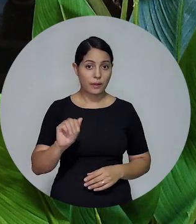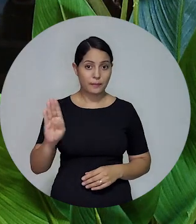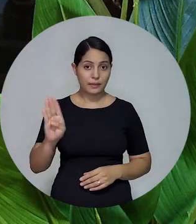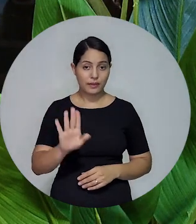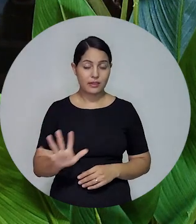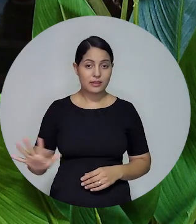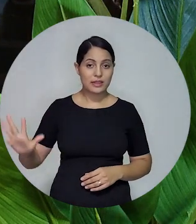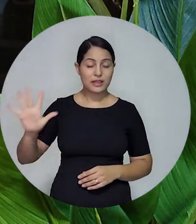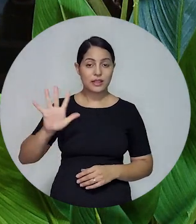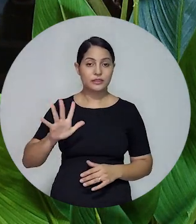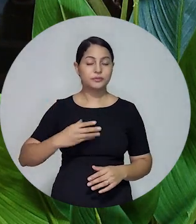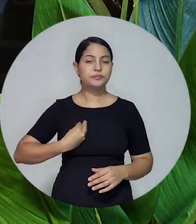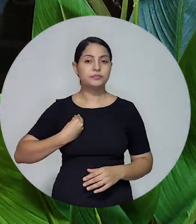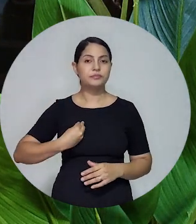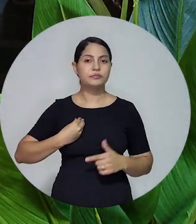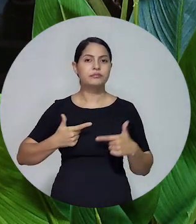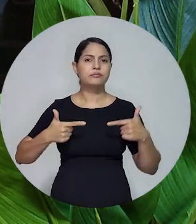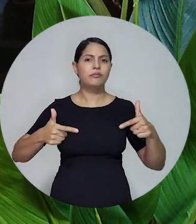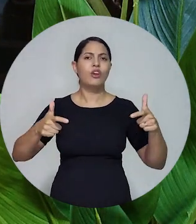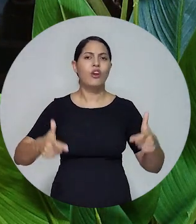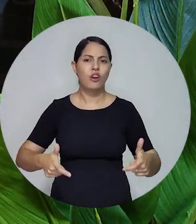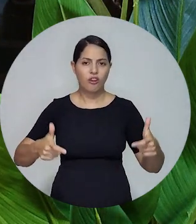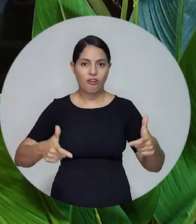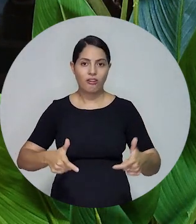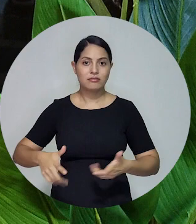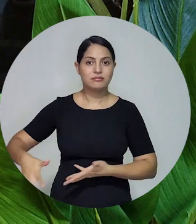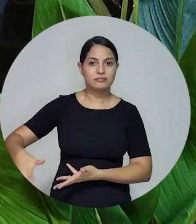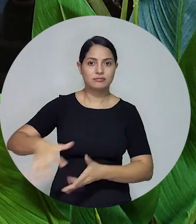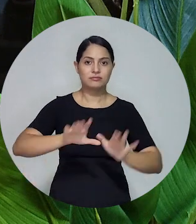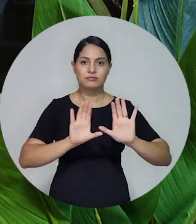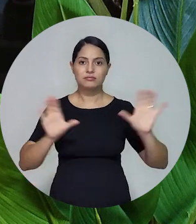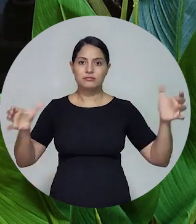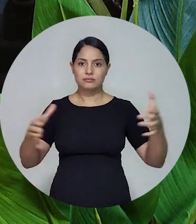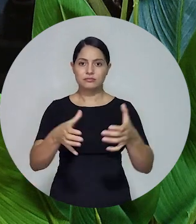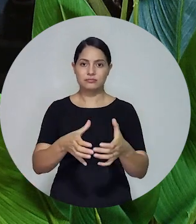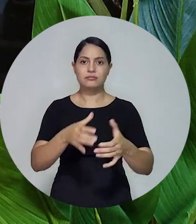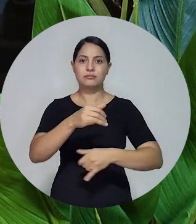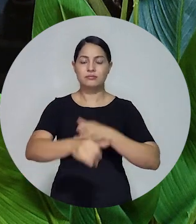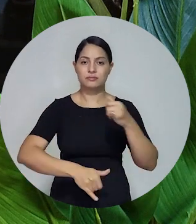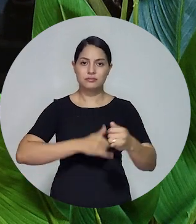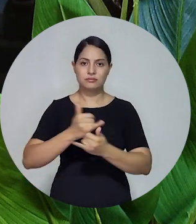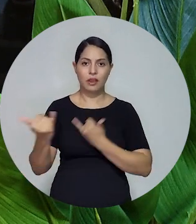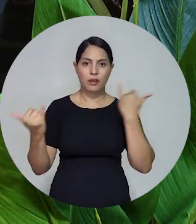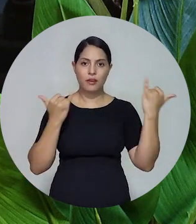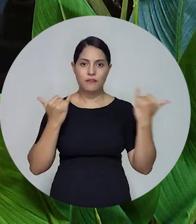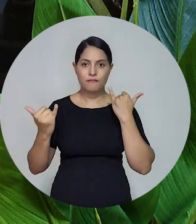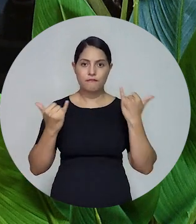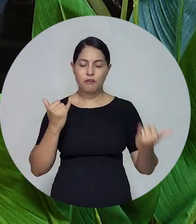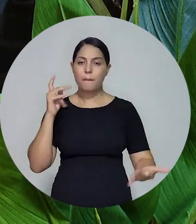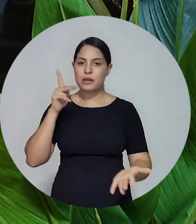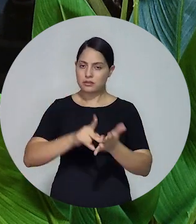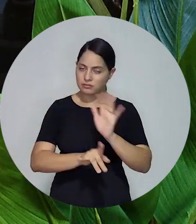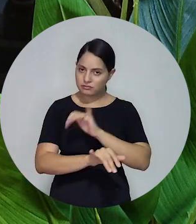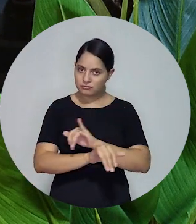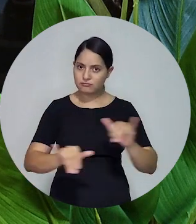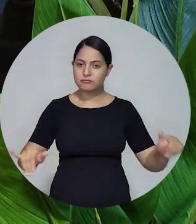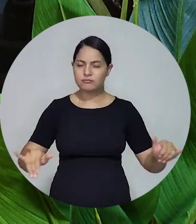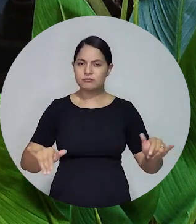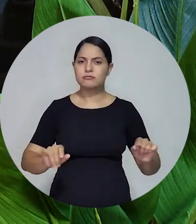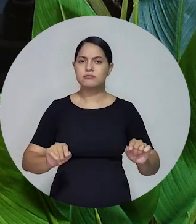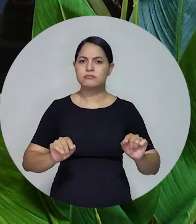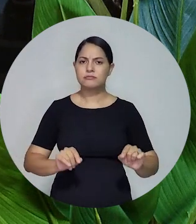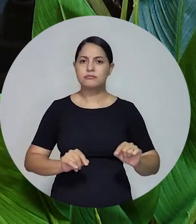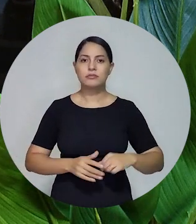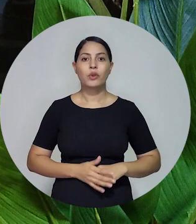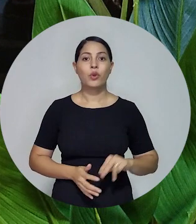A OAB Nacional esteve presente na conferência Global Internet for Trust, promovida pela Unesco. Mais de 4.000 representantes